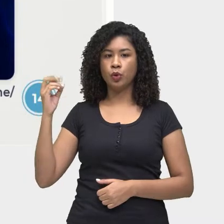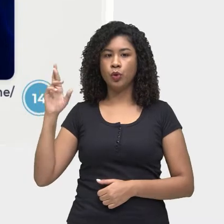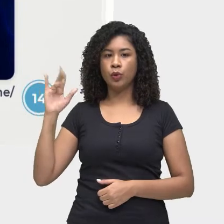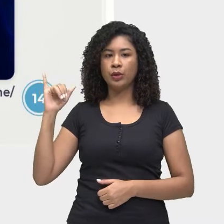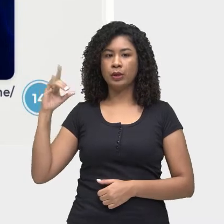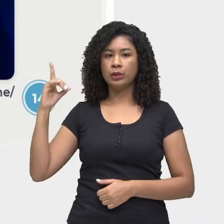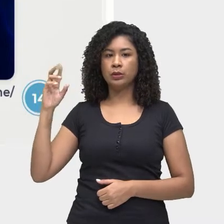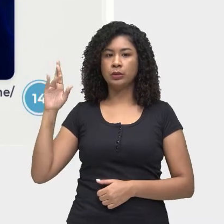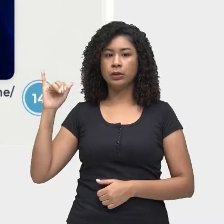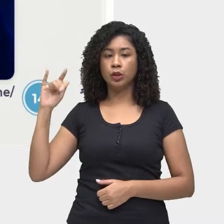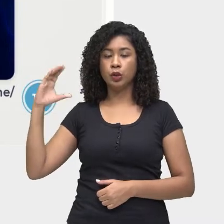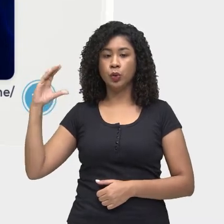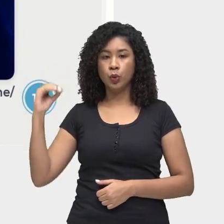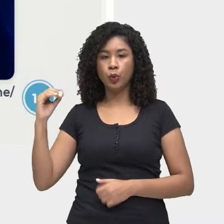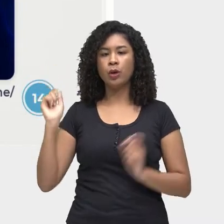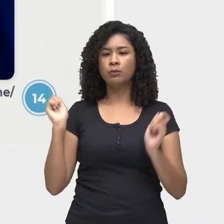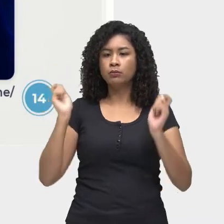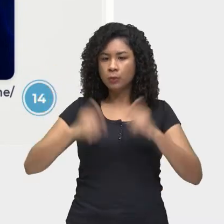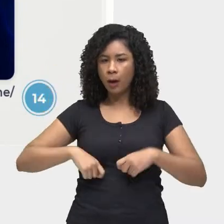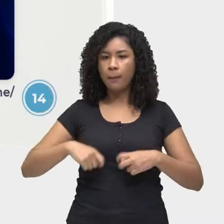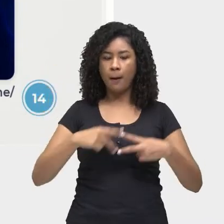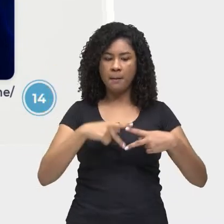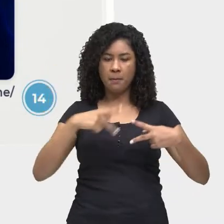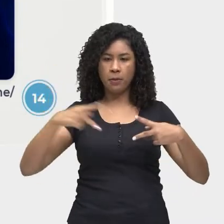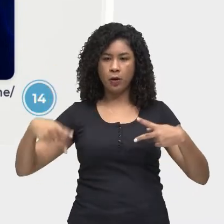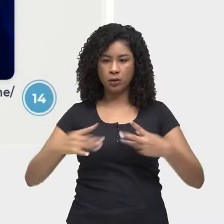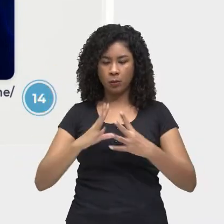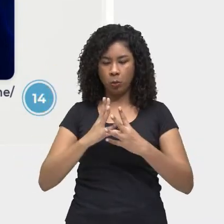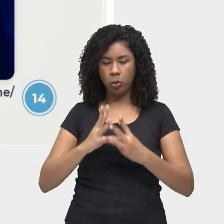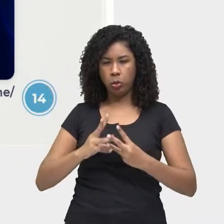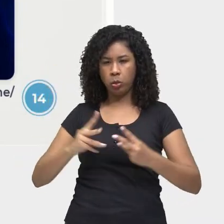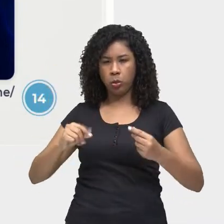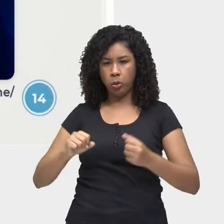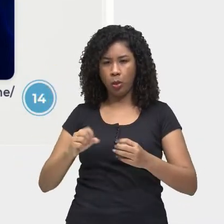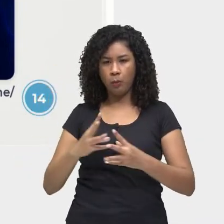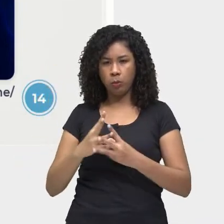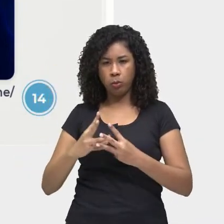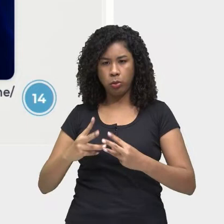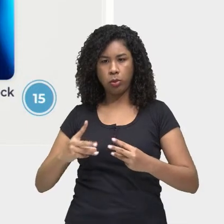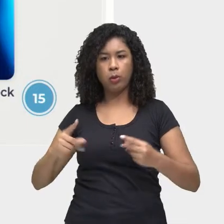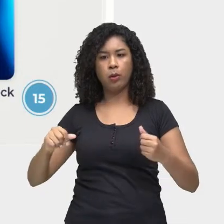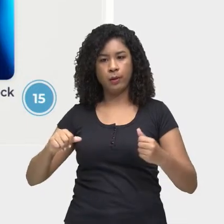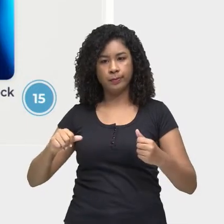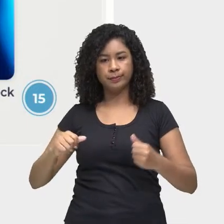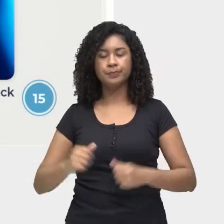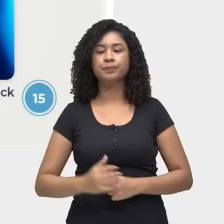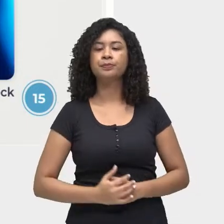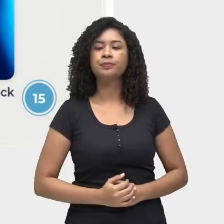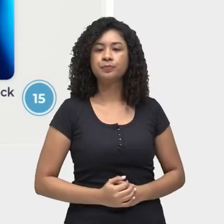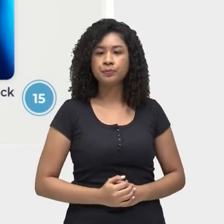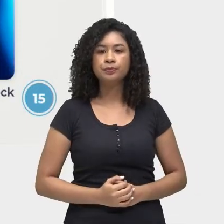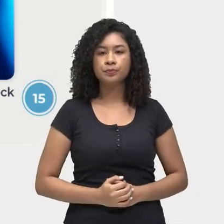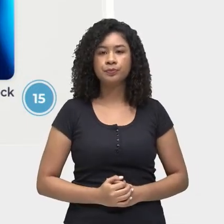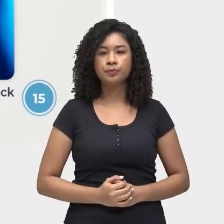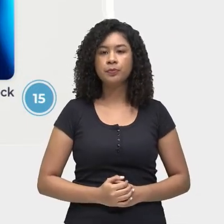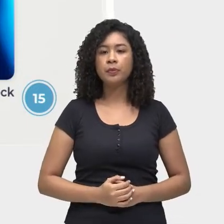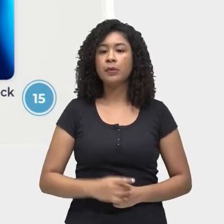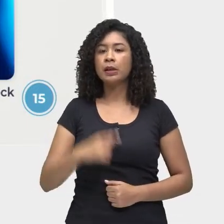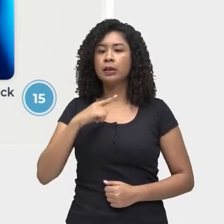pepsina, que vai ser responsável pela digestão das proteínas. E no nosso